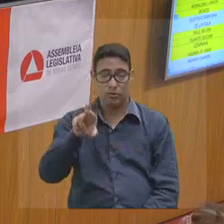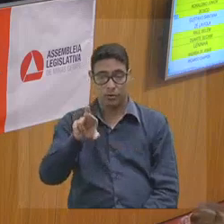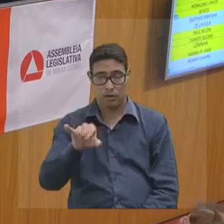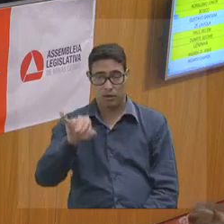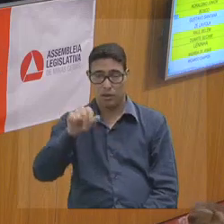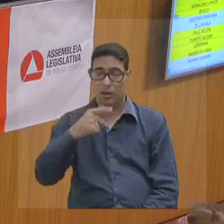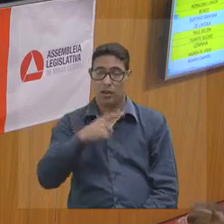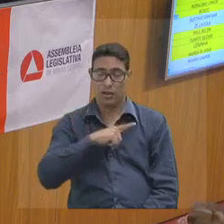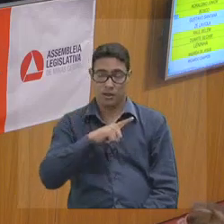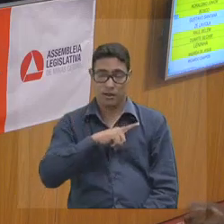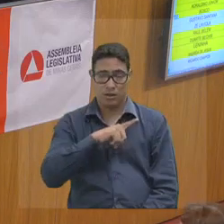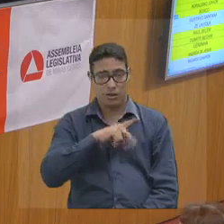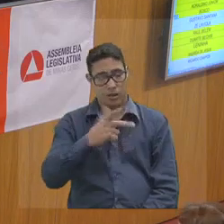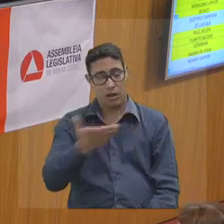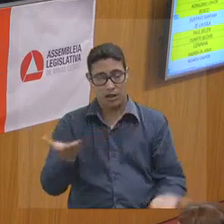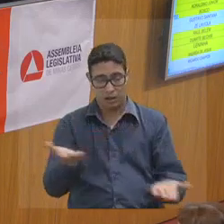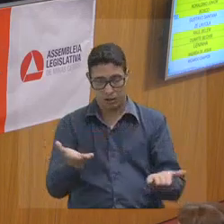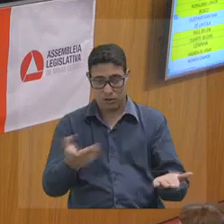Marília